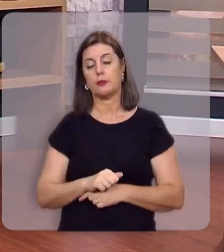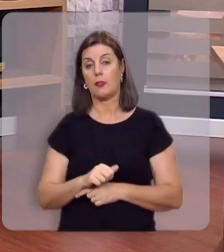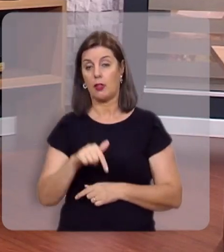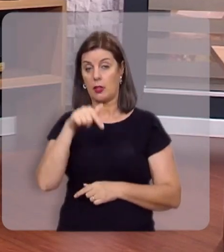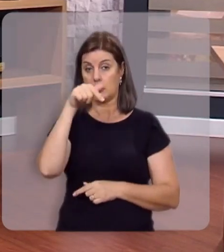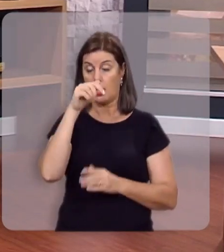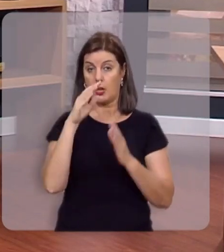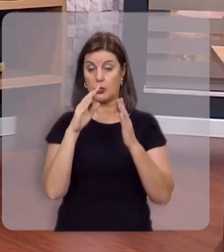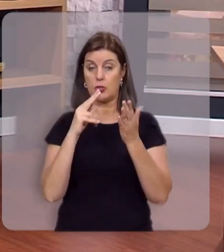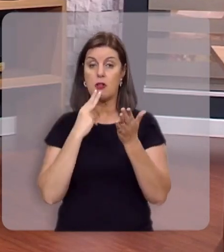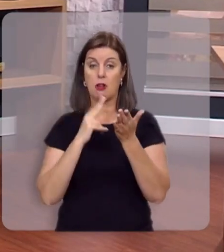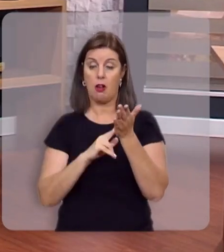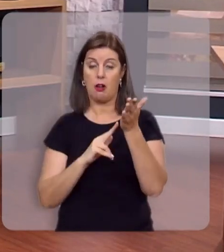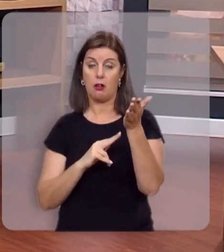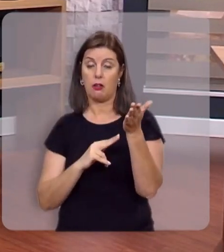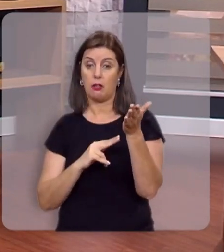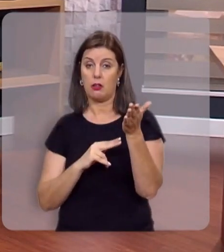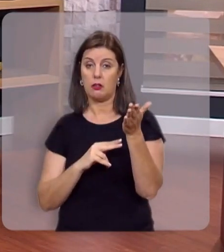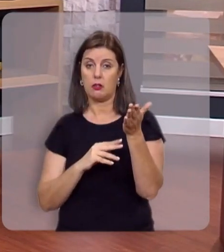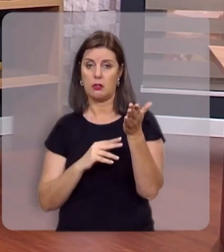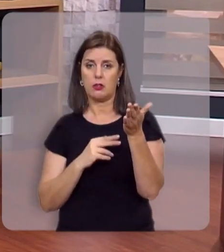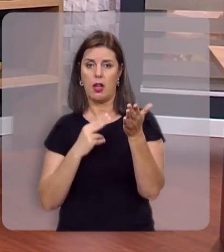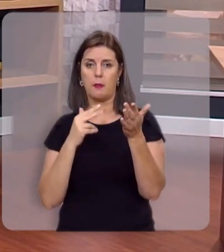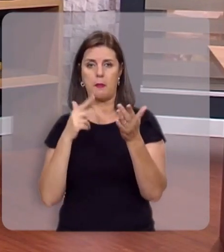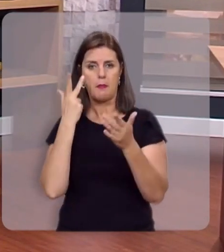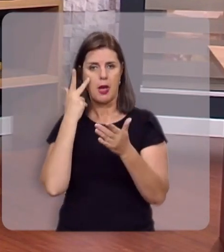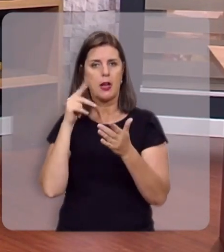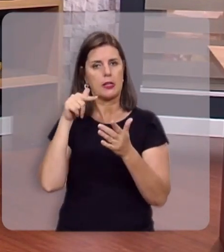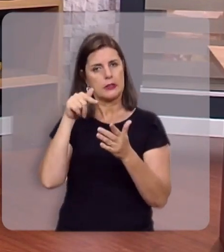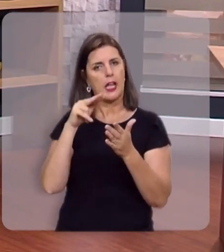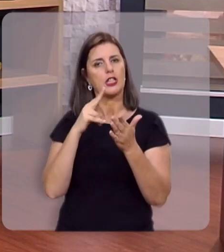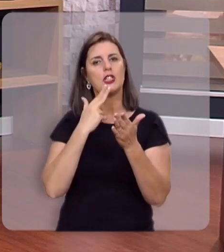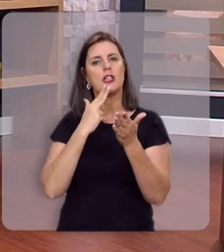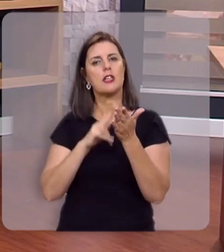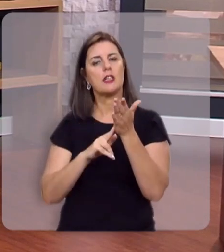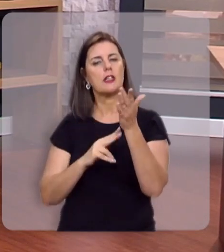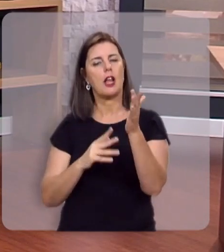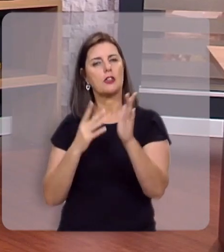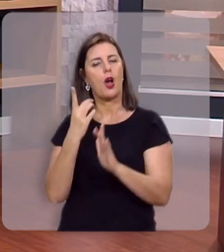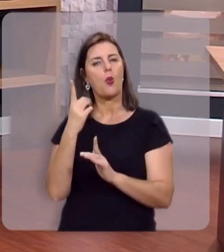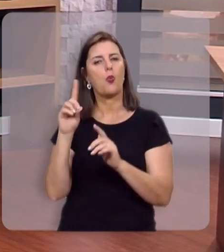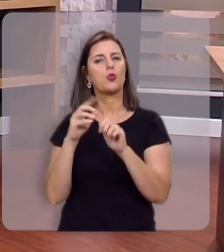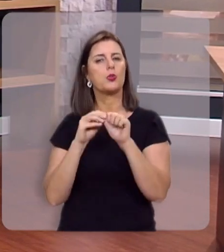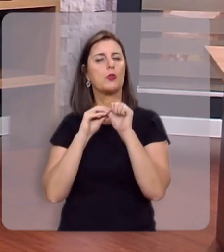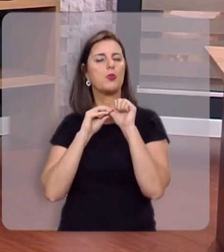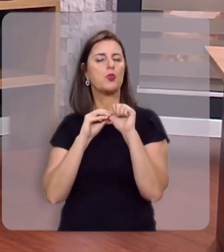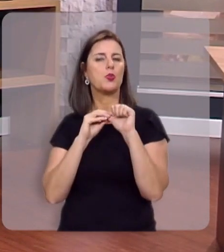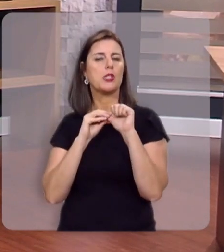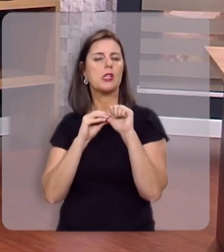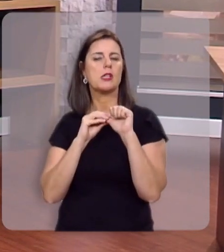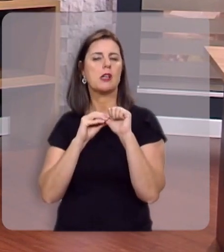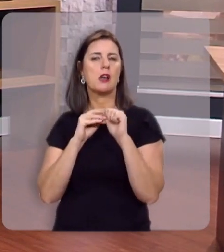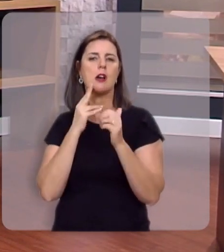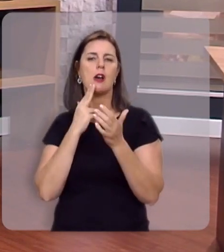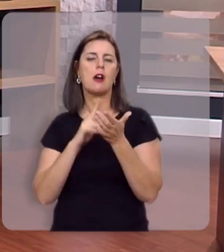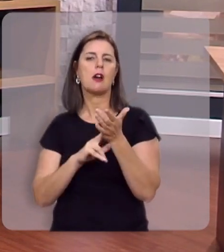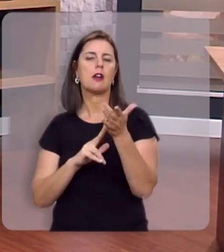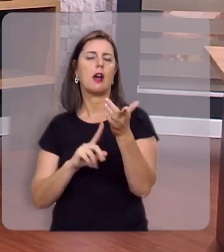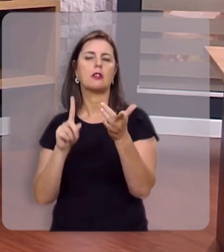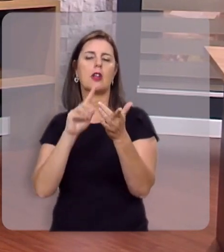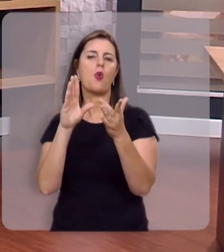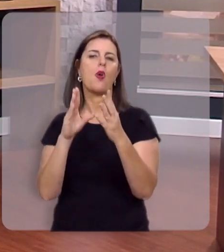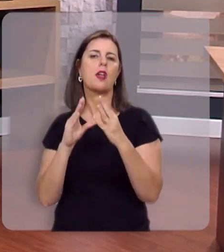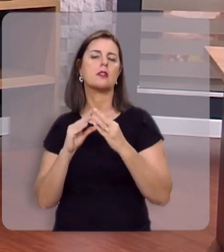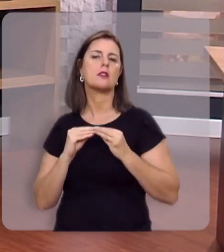Das 7 cartas às 7 igrejas, esta é a única carta que